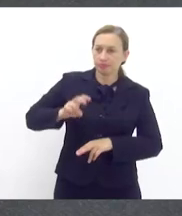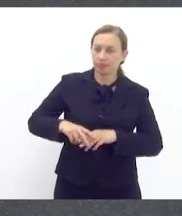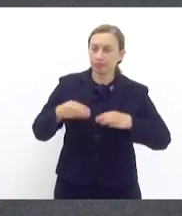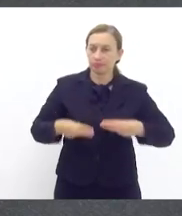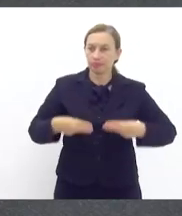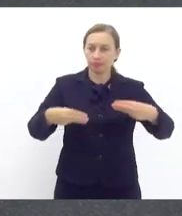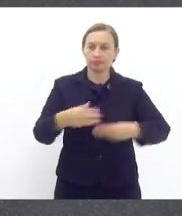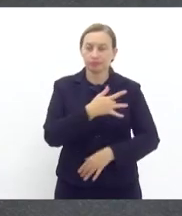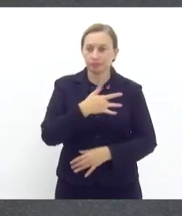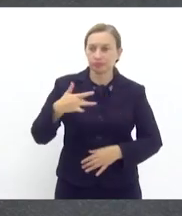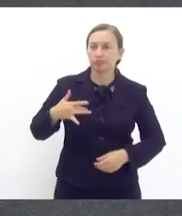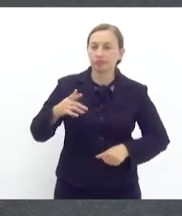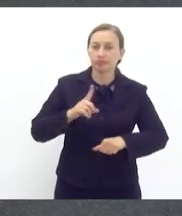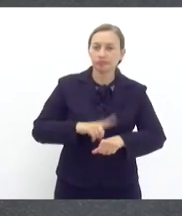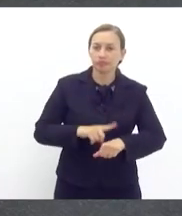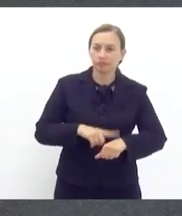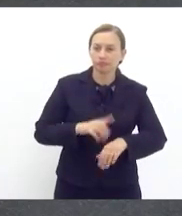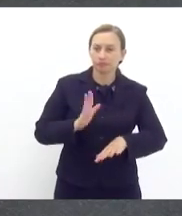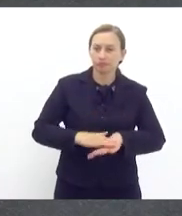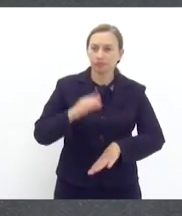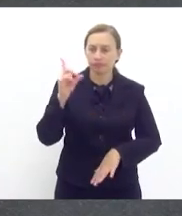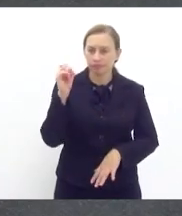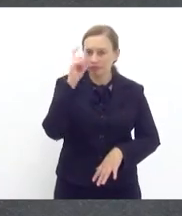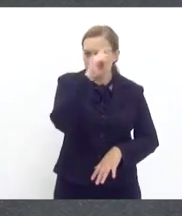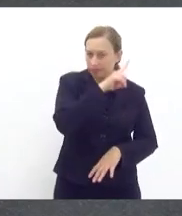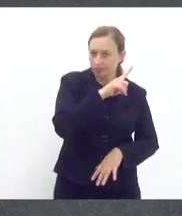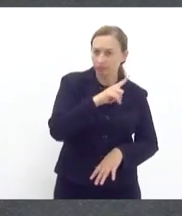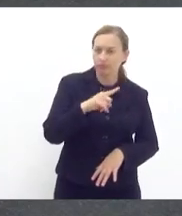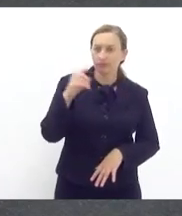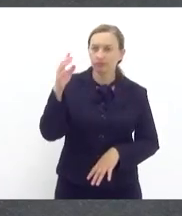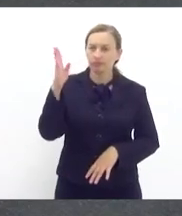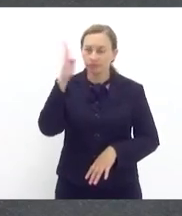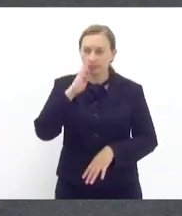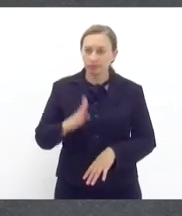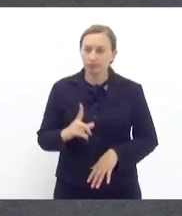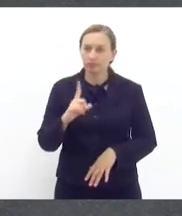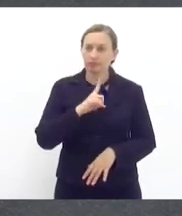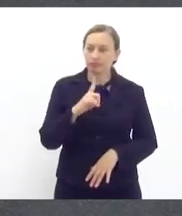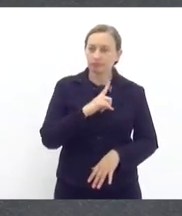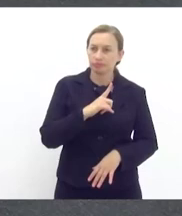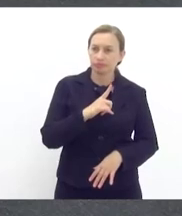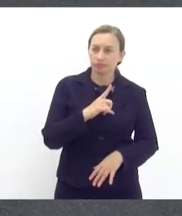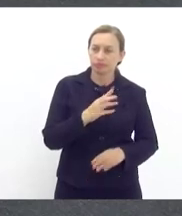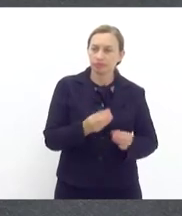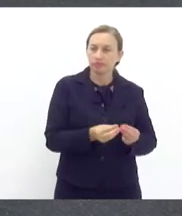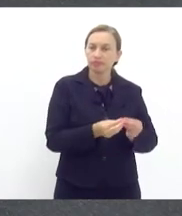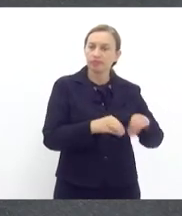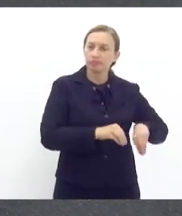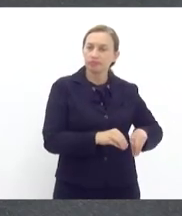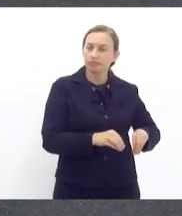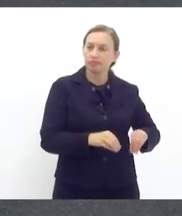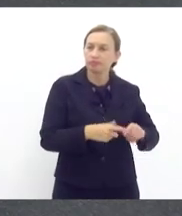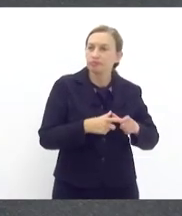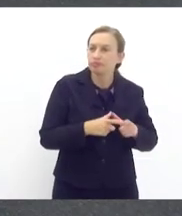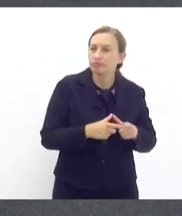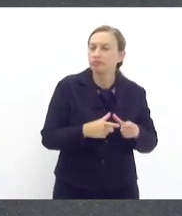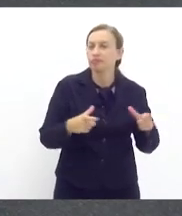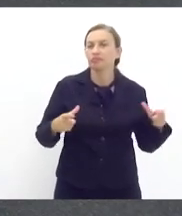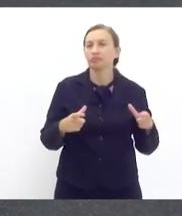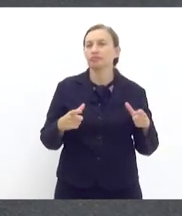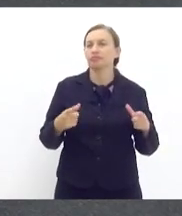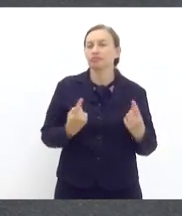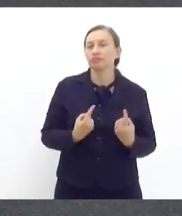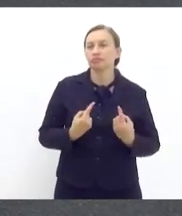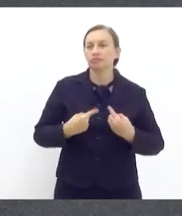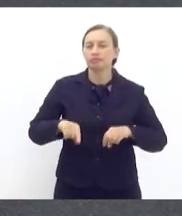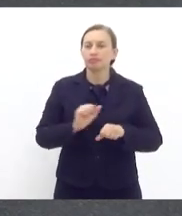no momento mais crítico que a parte da saúde do Brasil já atravessou causando um desastre no combate